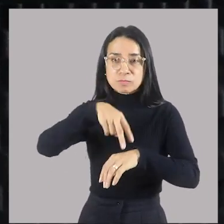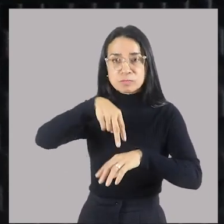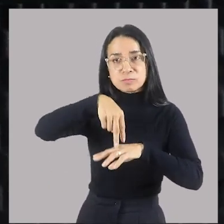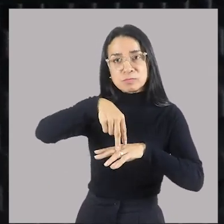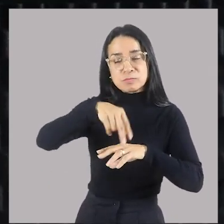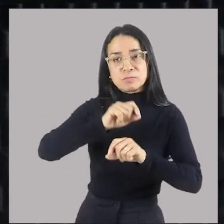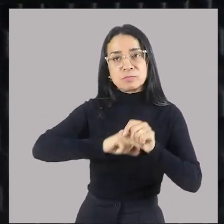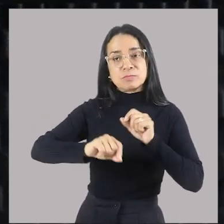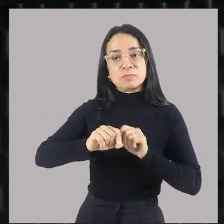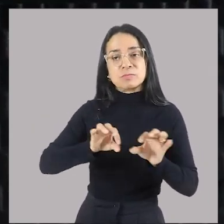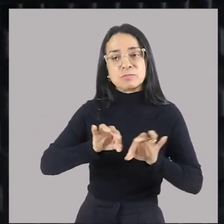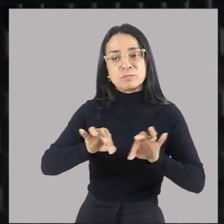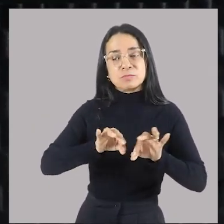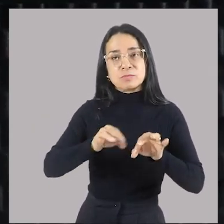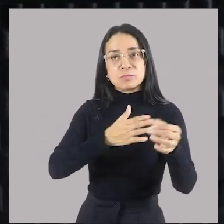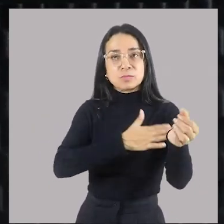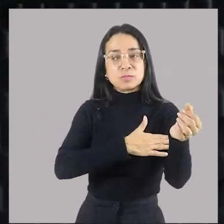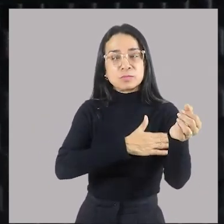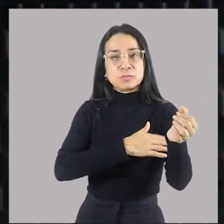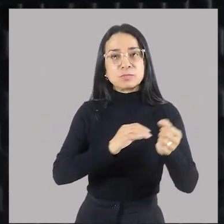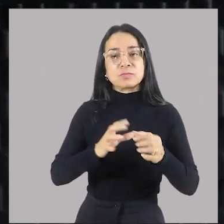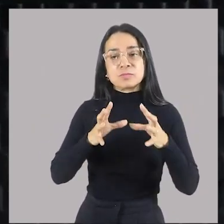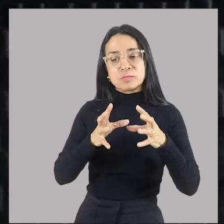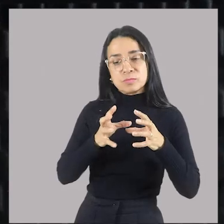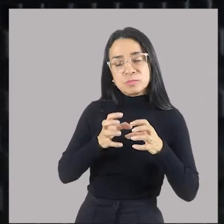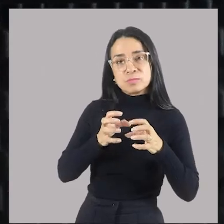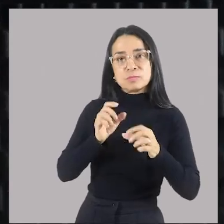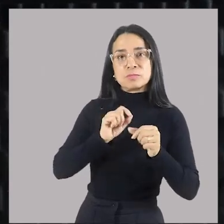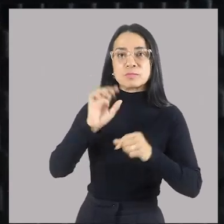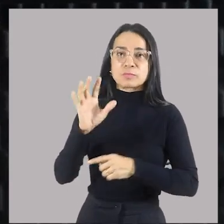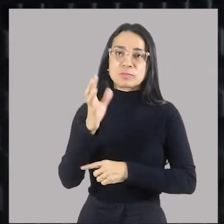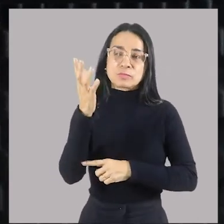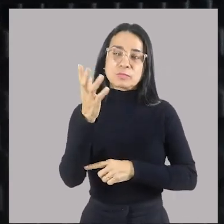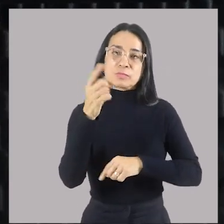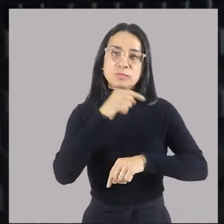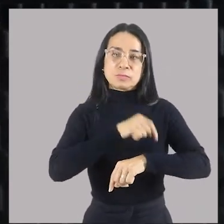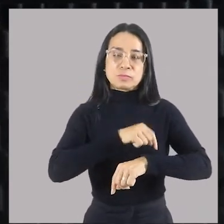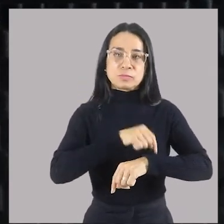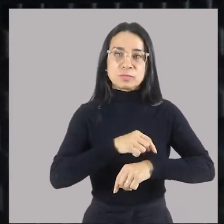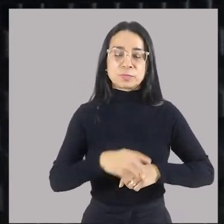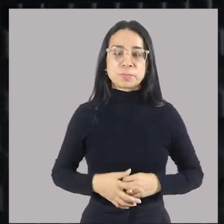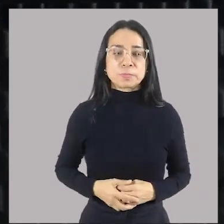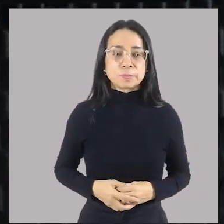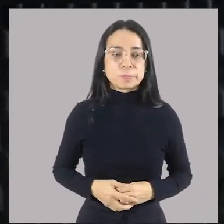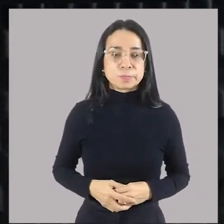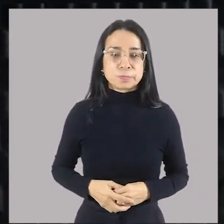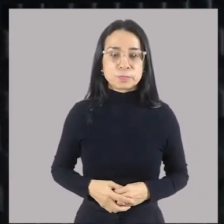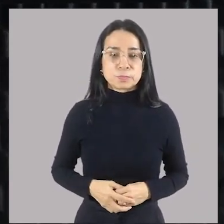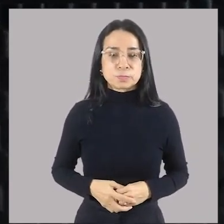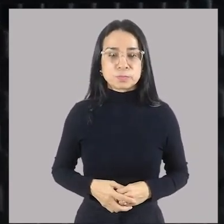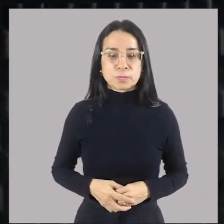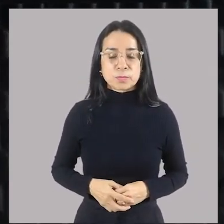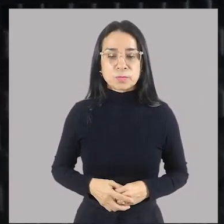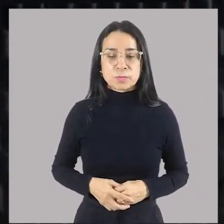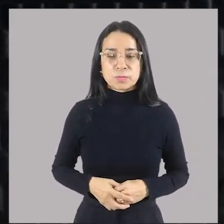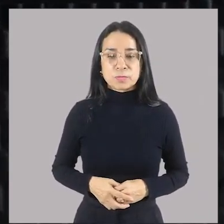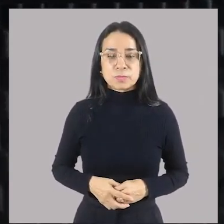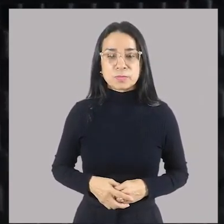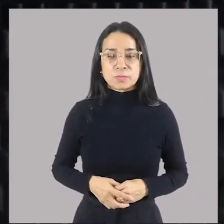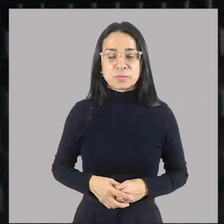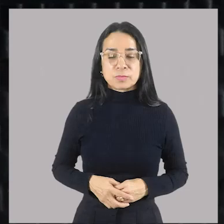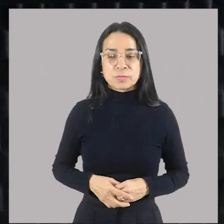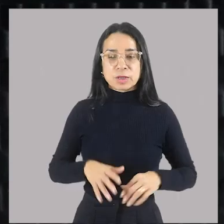certo? Através das contrações que estão ocorrendo nesse momento. Movimento de